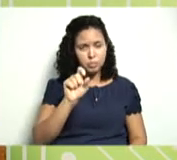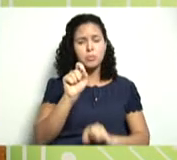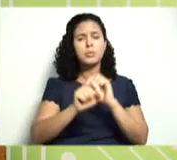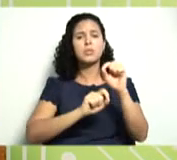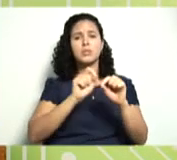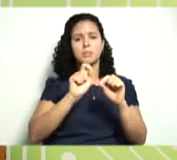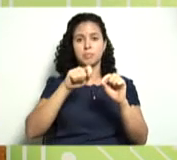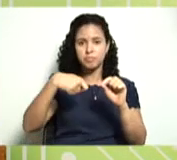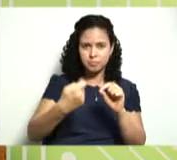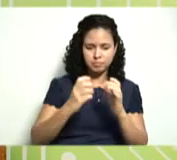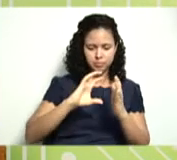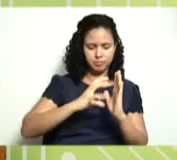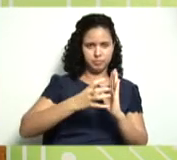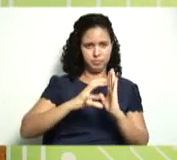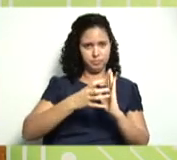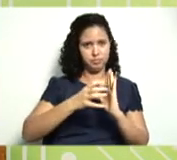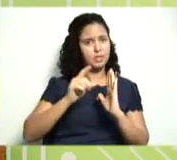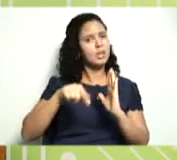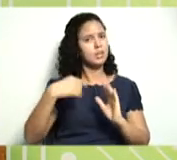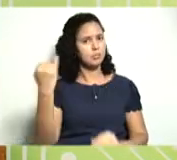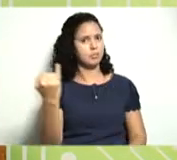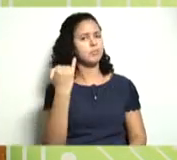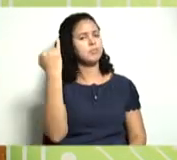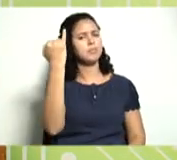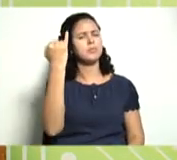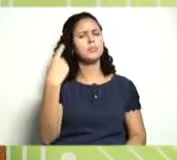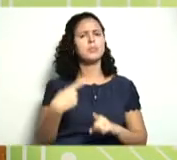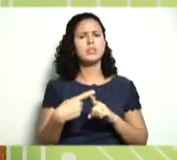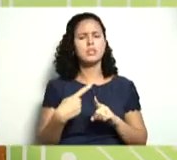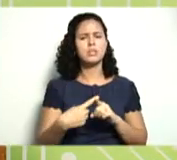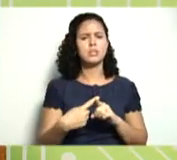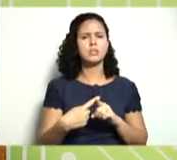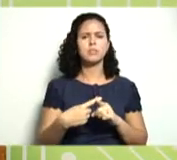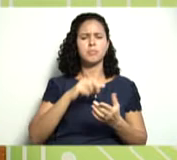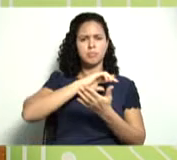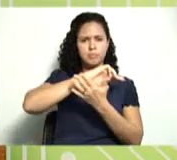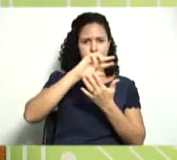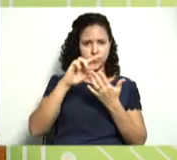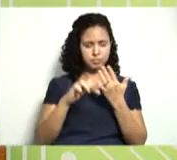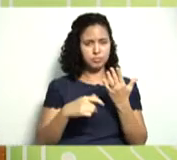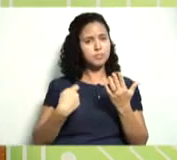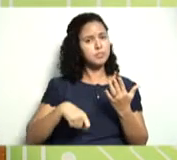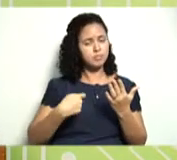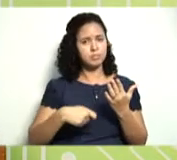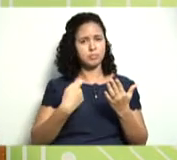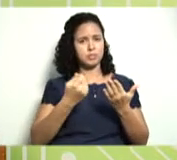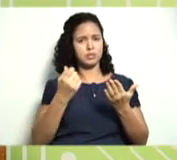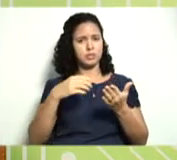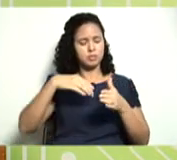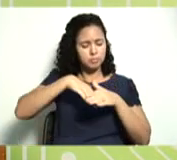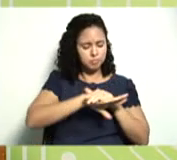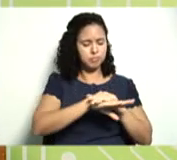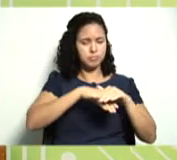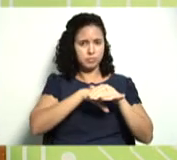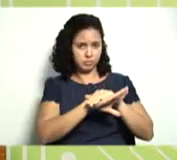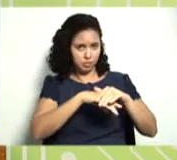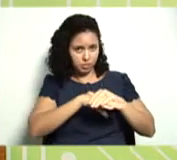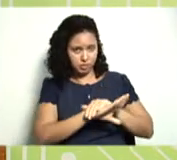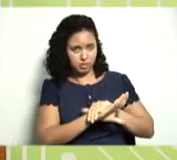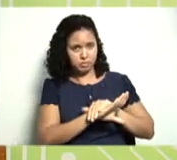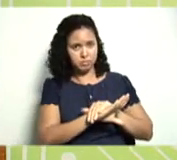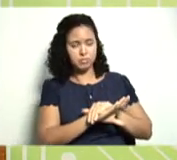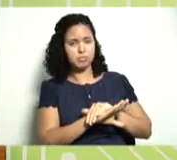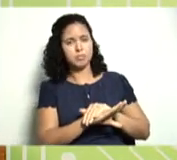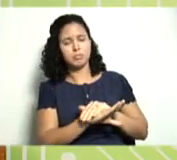mostrar o porquê diversas situações vocês precisam amar fazer alguma forma de armazenamento vamos trazer pro lado pessoal